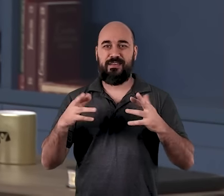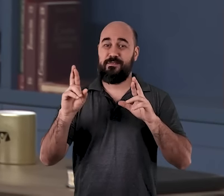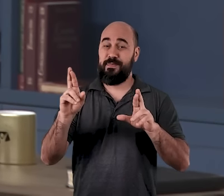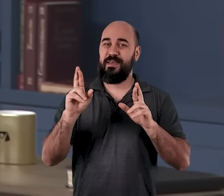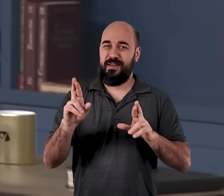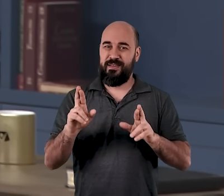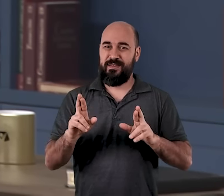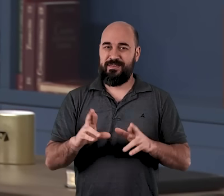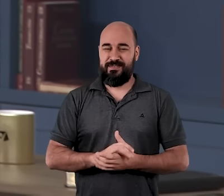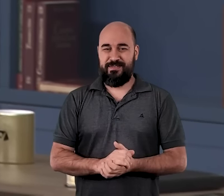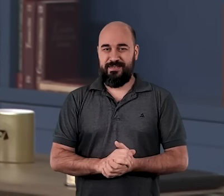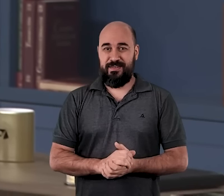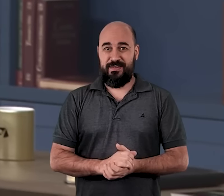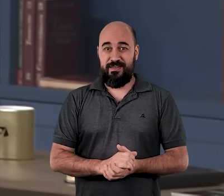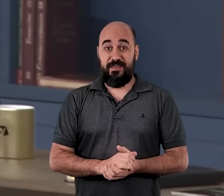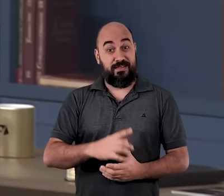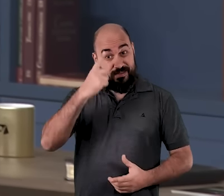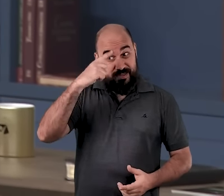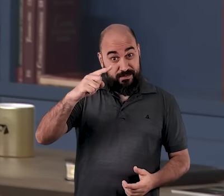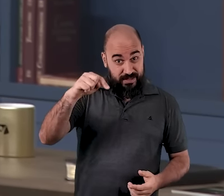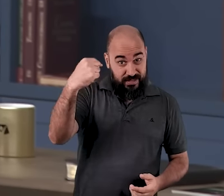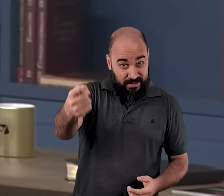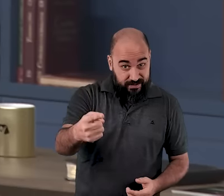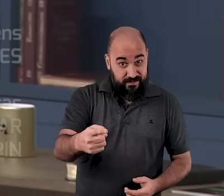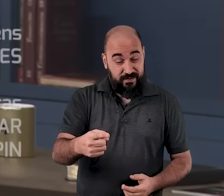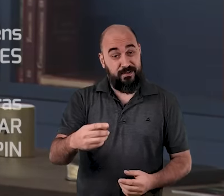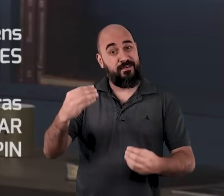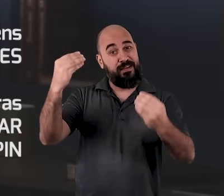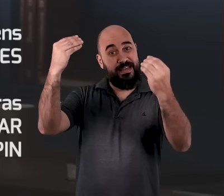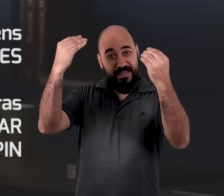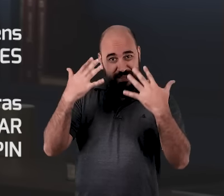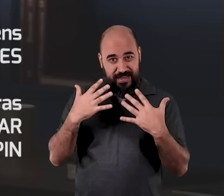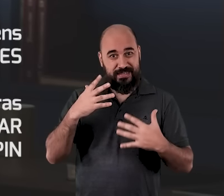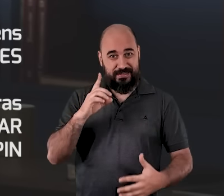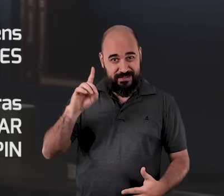no seu coração. E na semana que vem, pela graça de Deus,